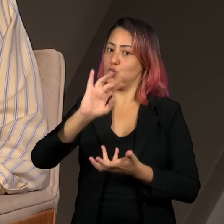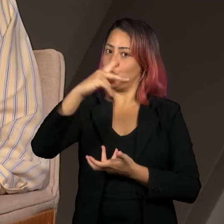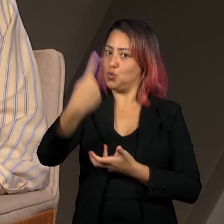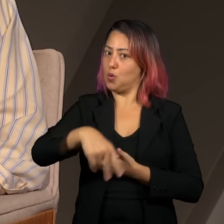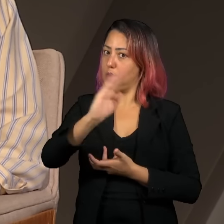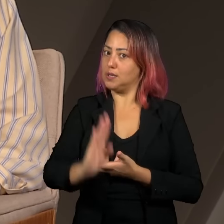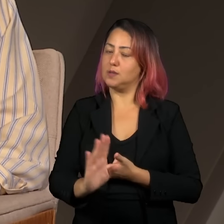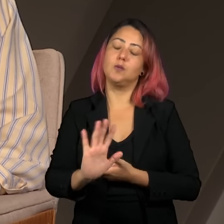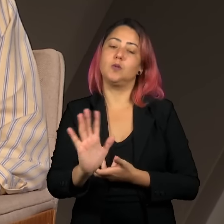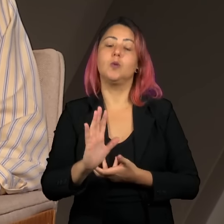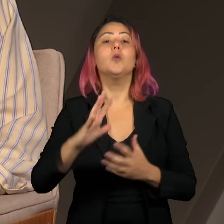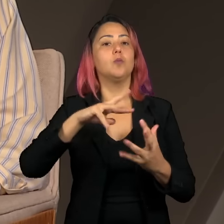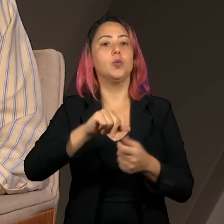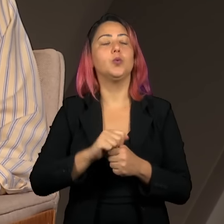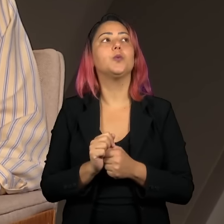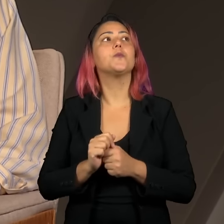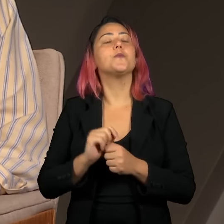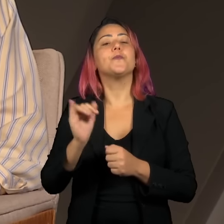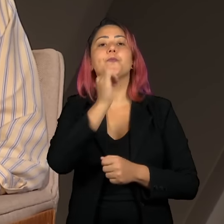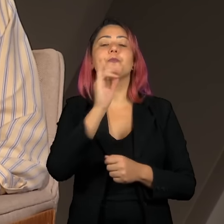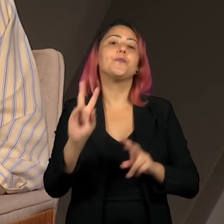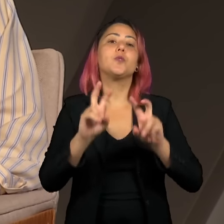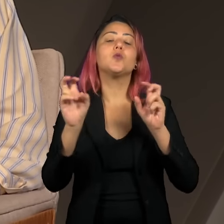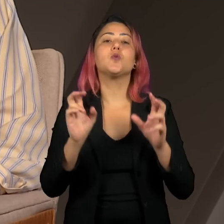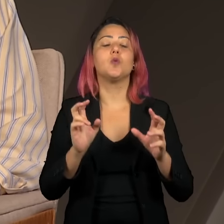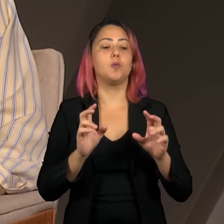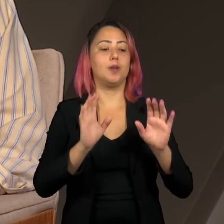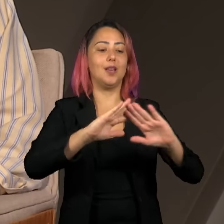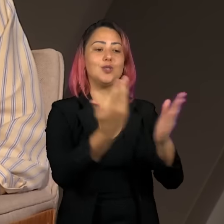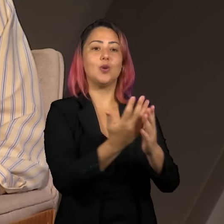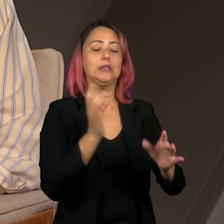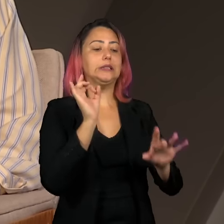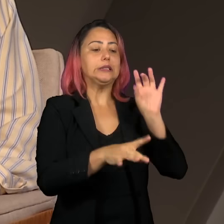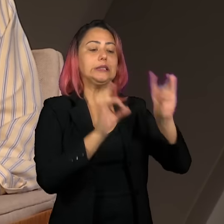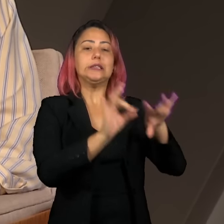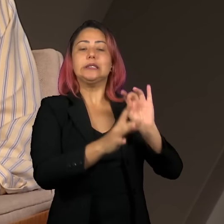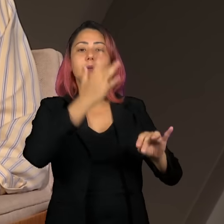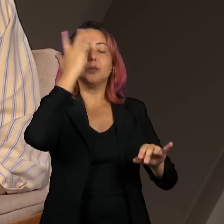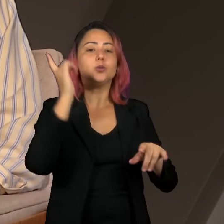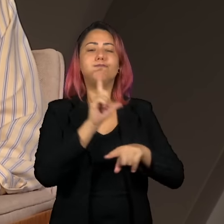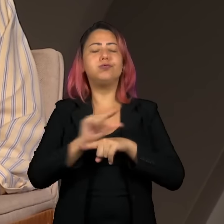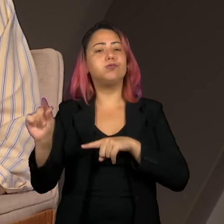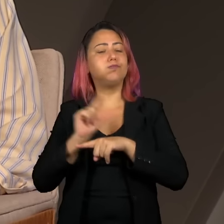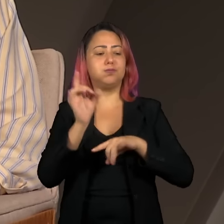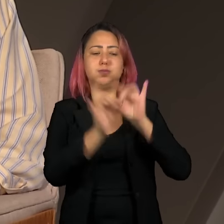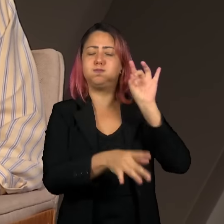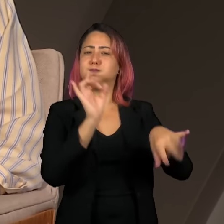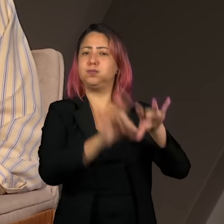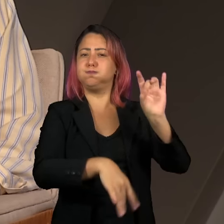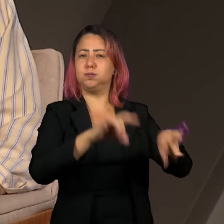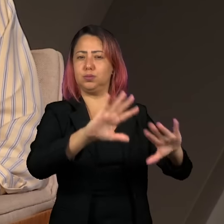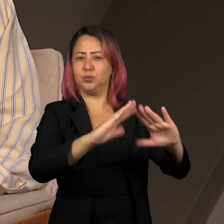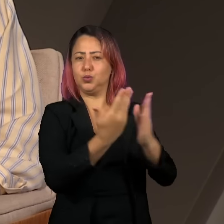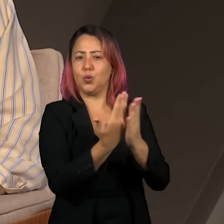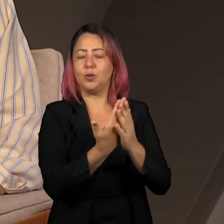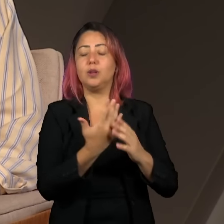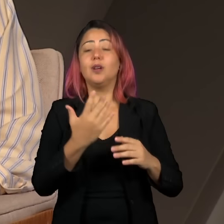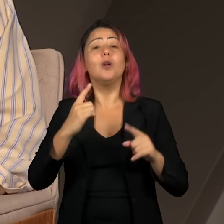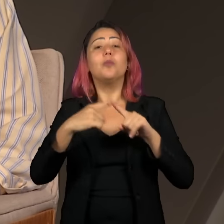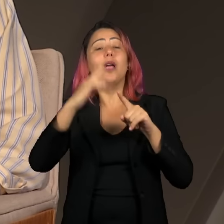evasão uhum o cara né isso aqui não é para mim né tenho coisa mais